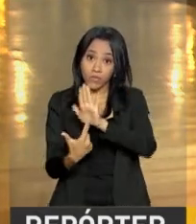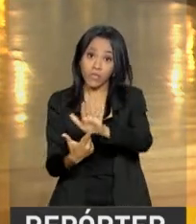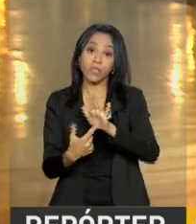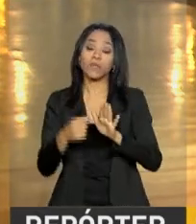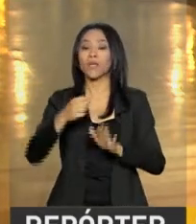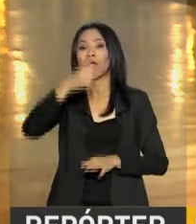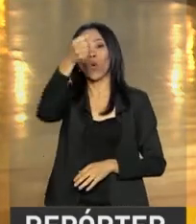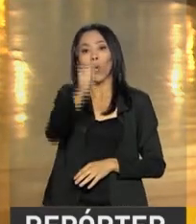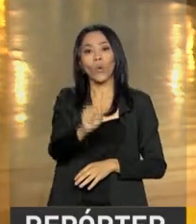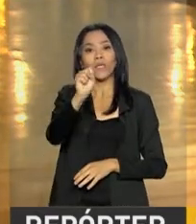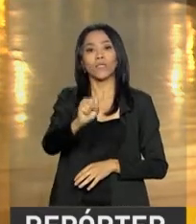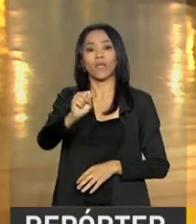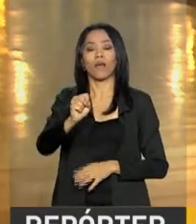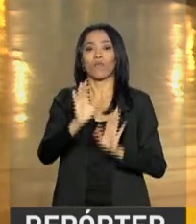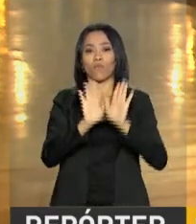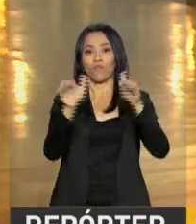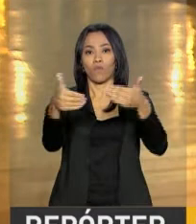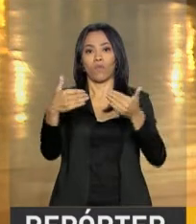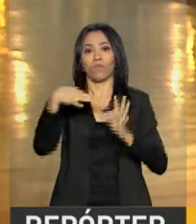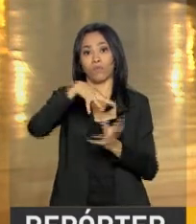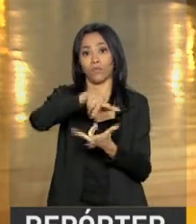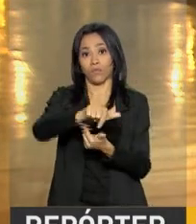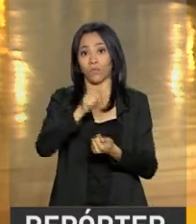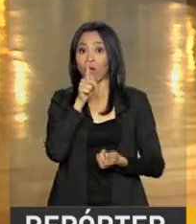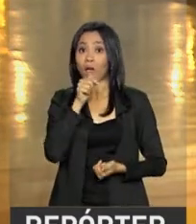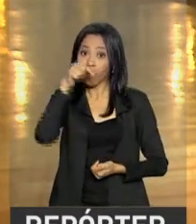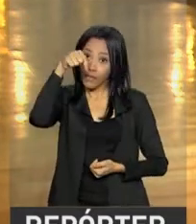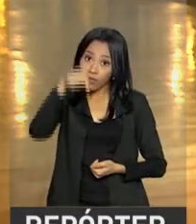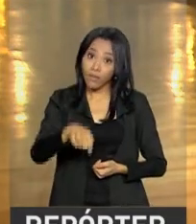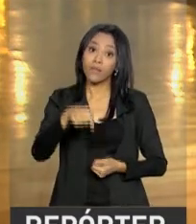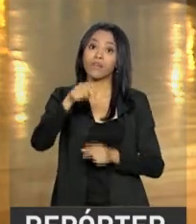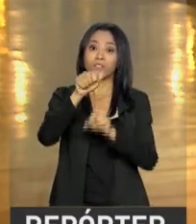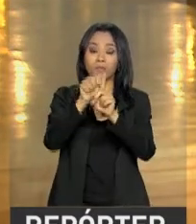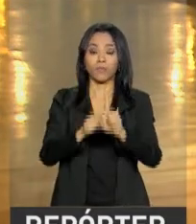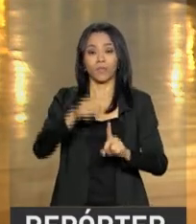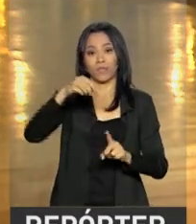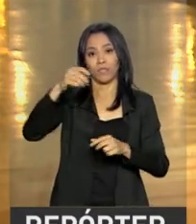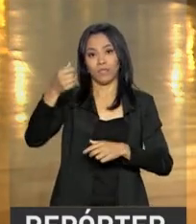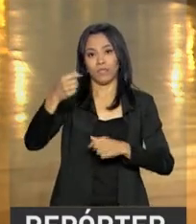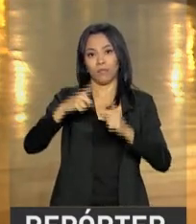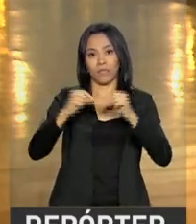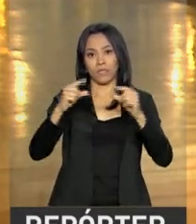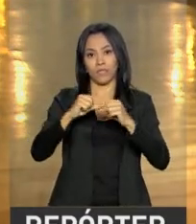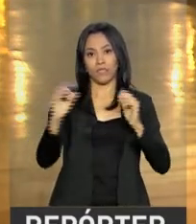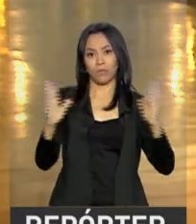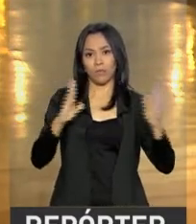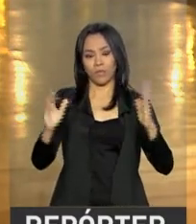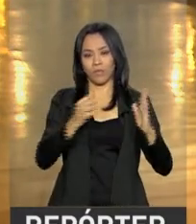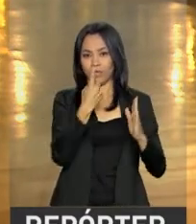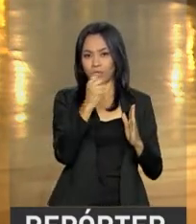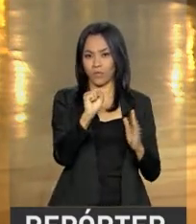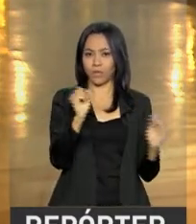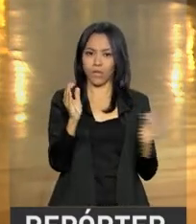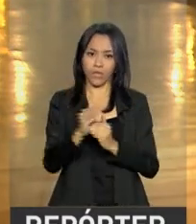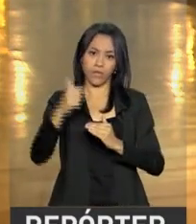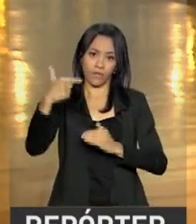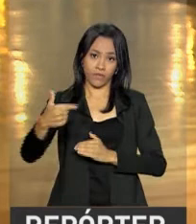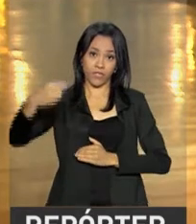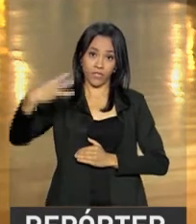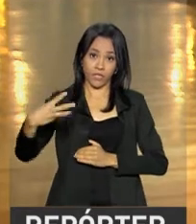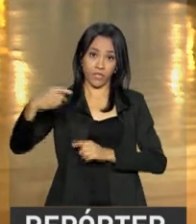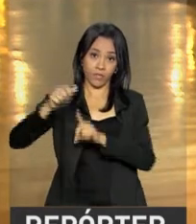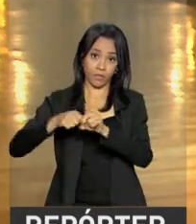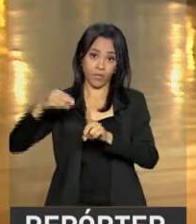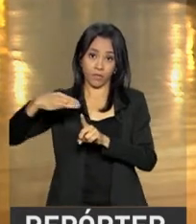8º fórum mundial da água que ocorre neste mês aqui em brasília entre os dias 18 e 23 de março a expectativa